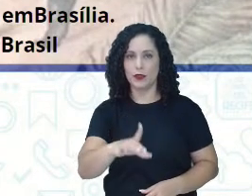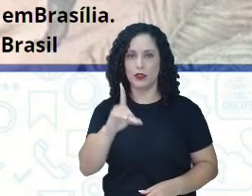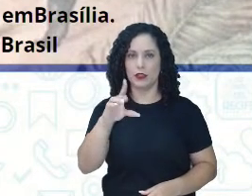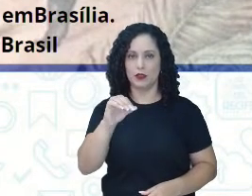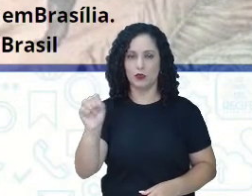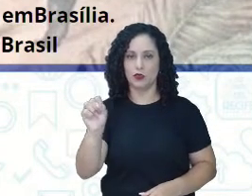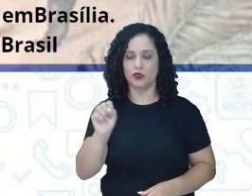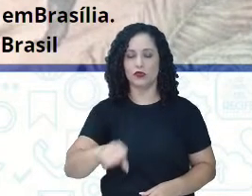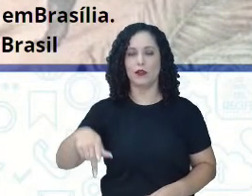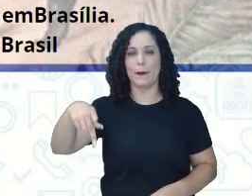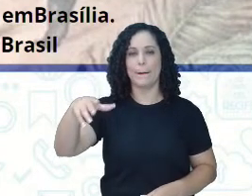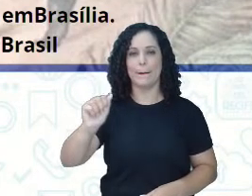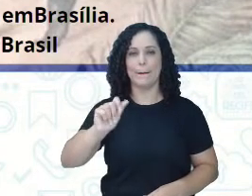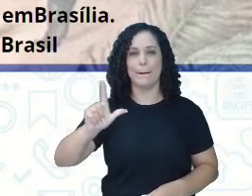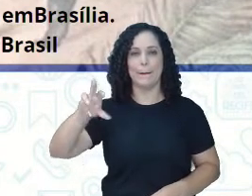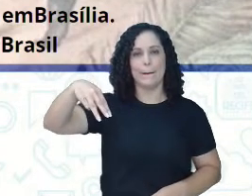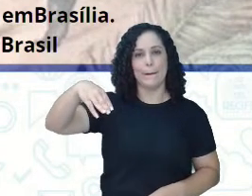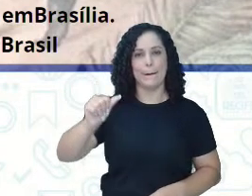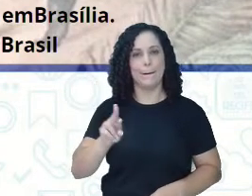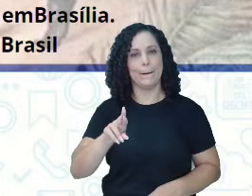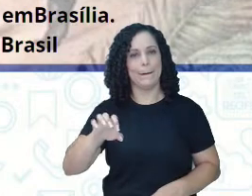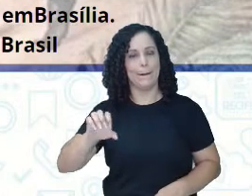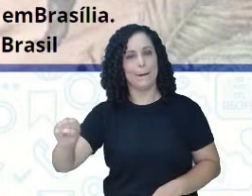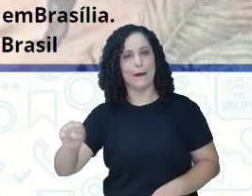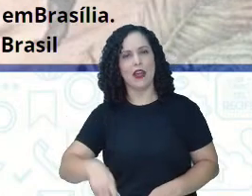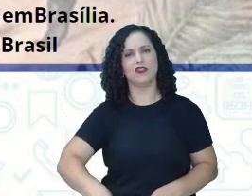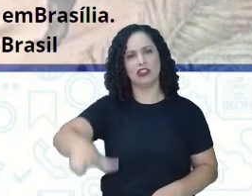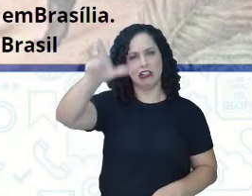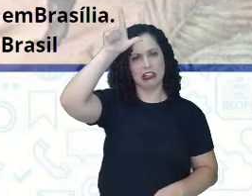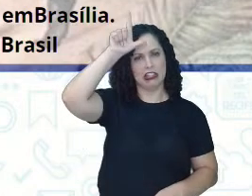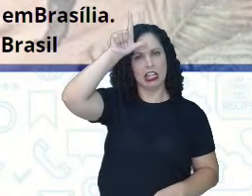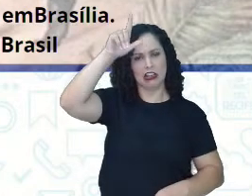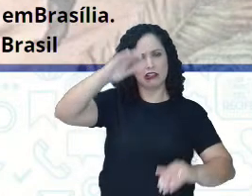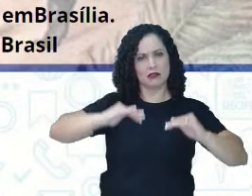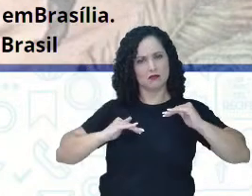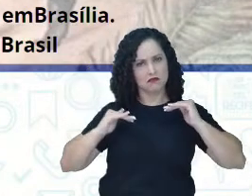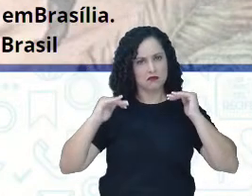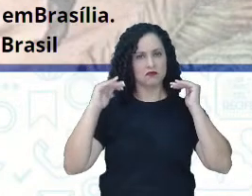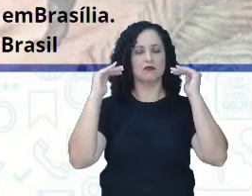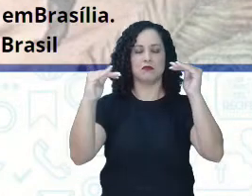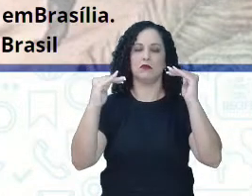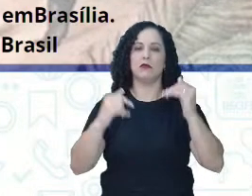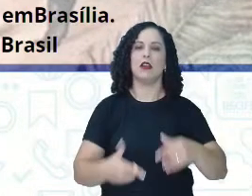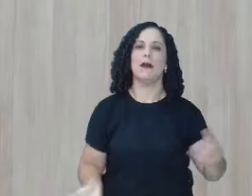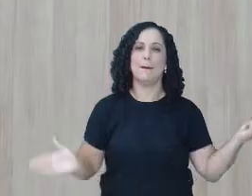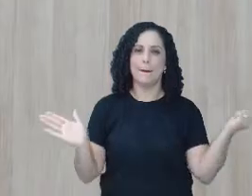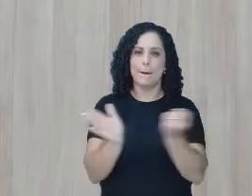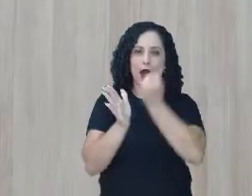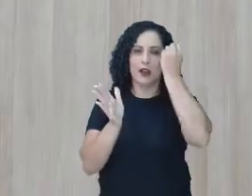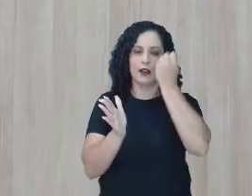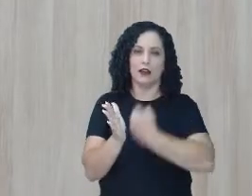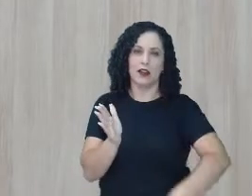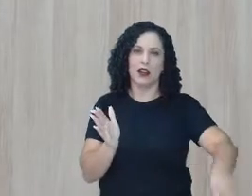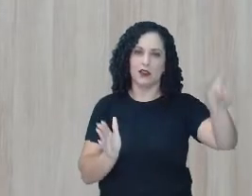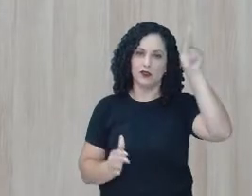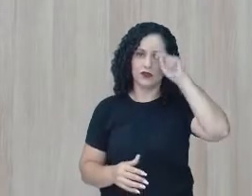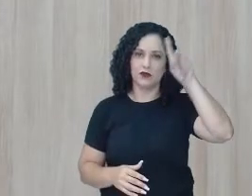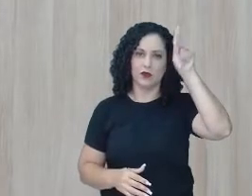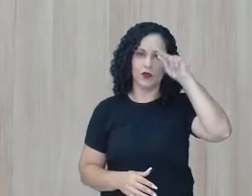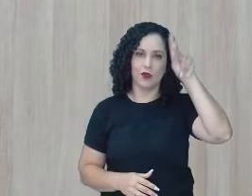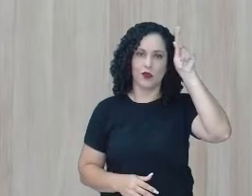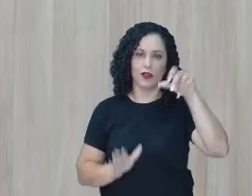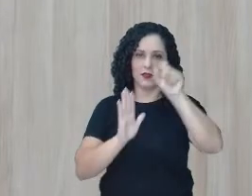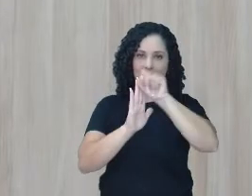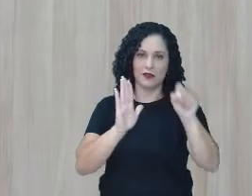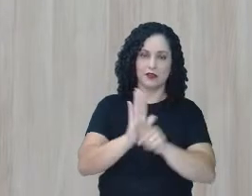do Gangazumba, depois do Zumbi, né, enfim, do Quilombo dos Palmares, que marcou de fato nossa história ali no